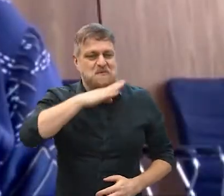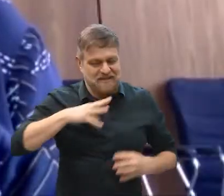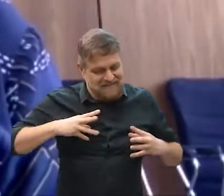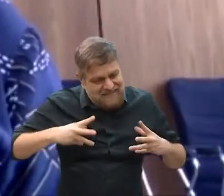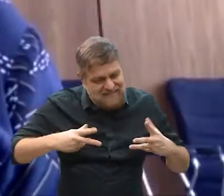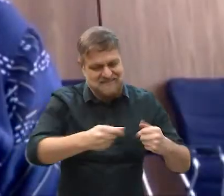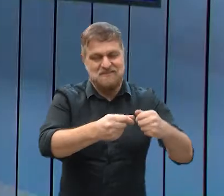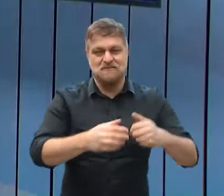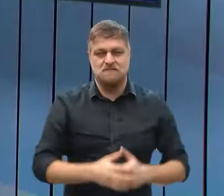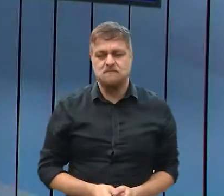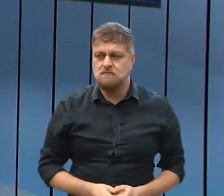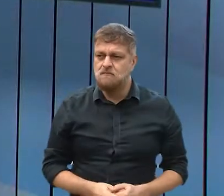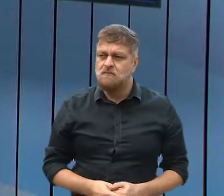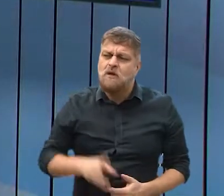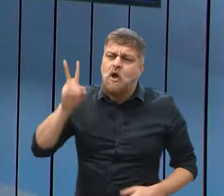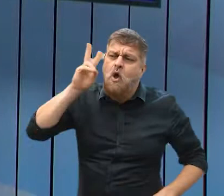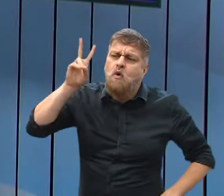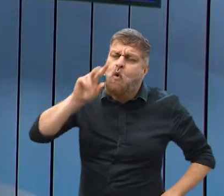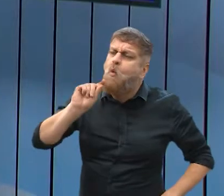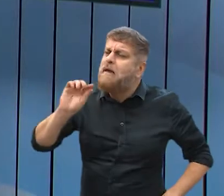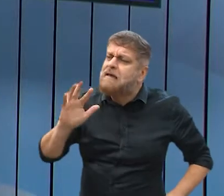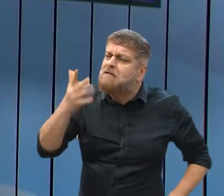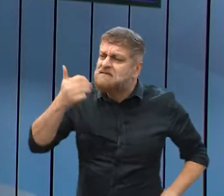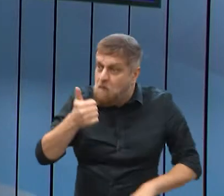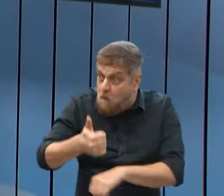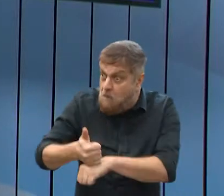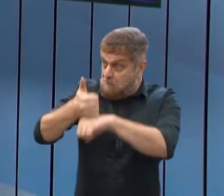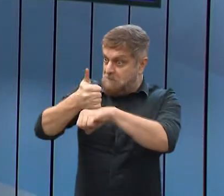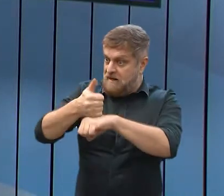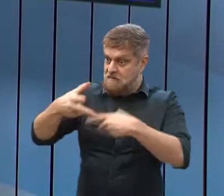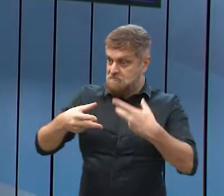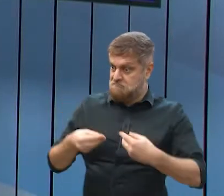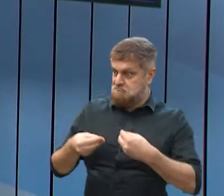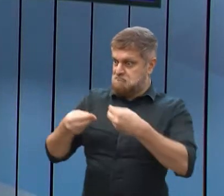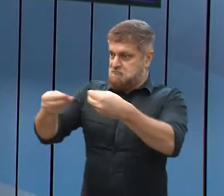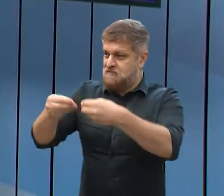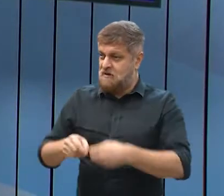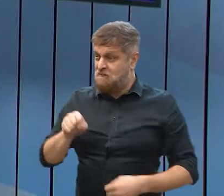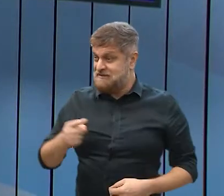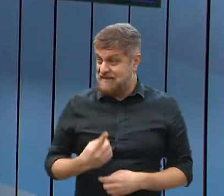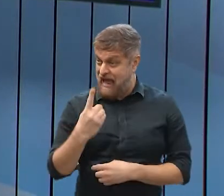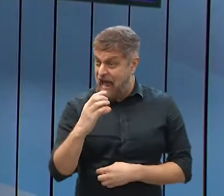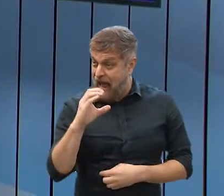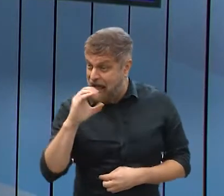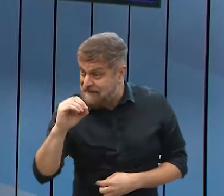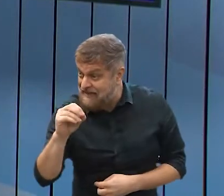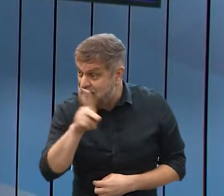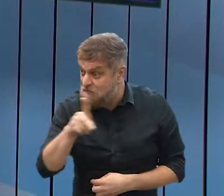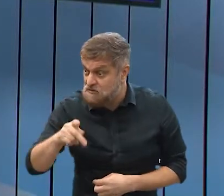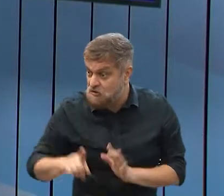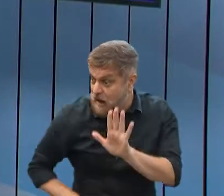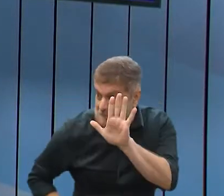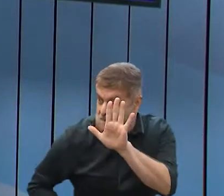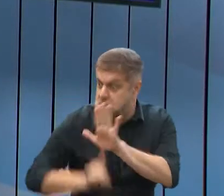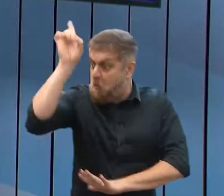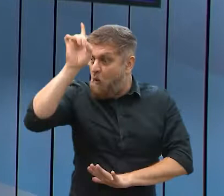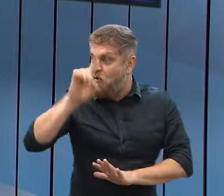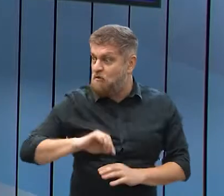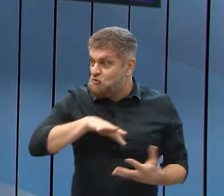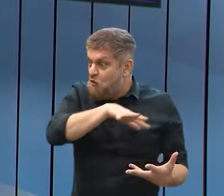todos. Bom, como que foi essa história? Qual o prêmio que você ganhou entre as 10 melhores professoras do mundo? É isso